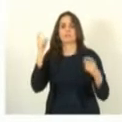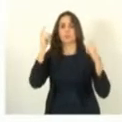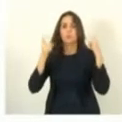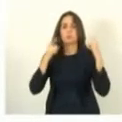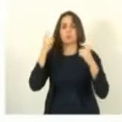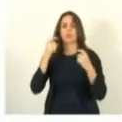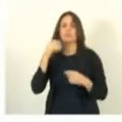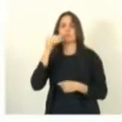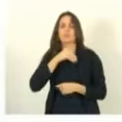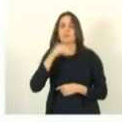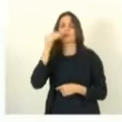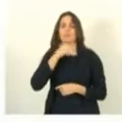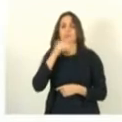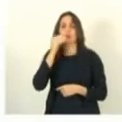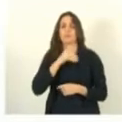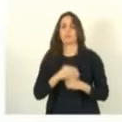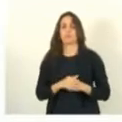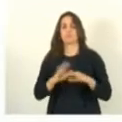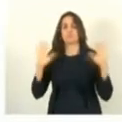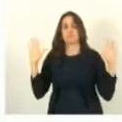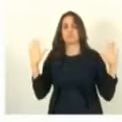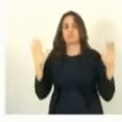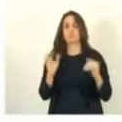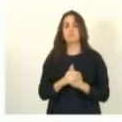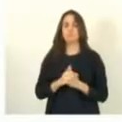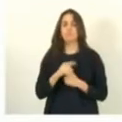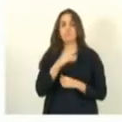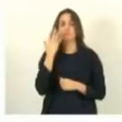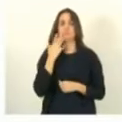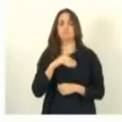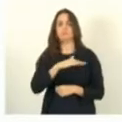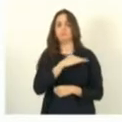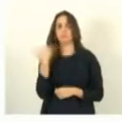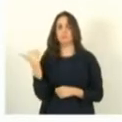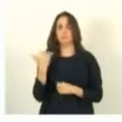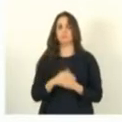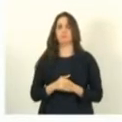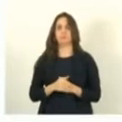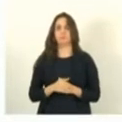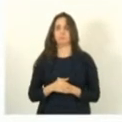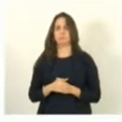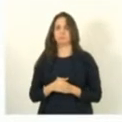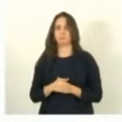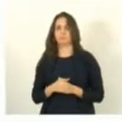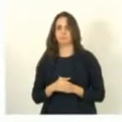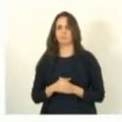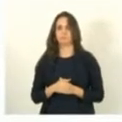mais fraca. E a criança veio a falecer.